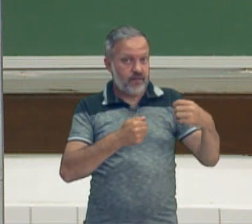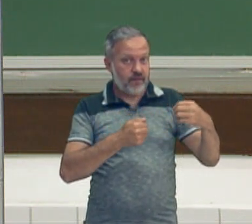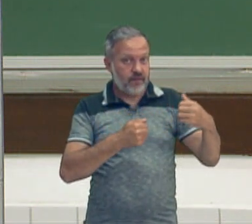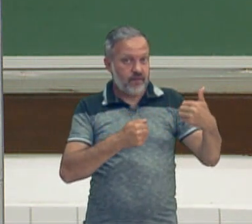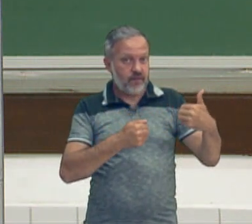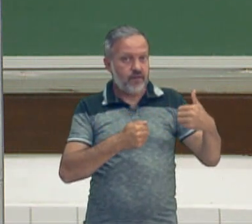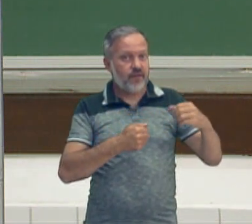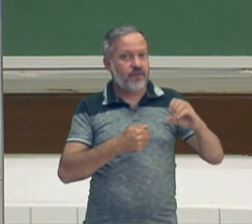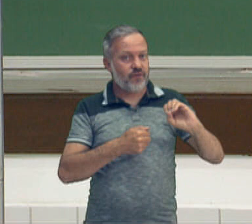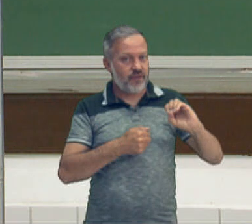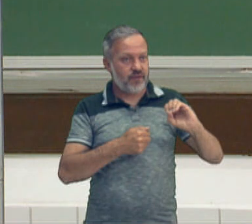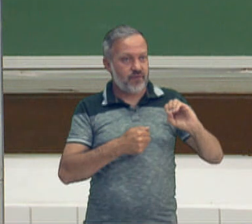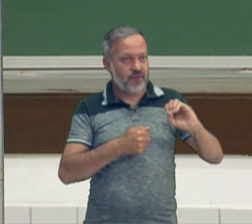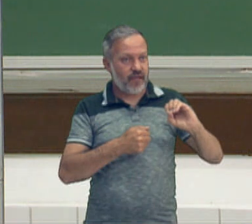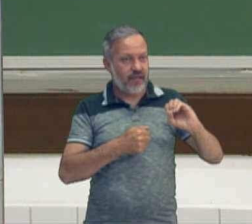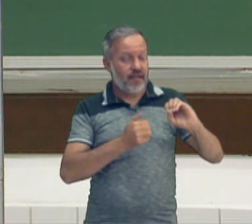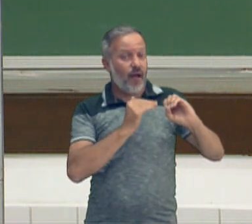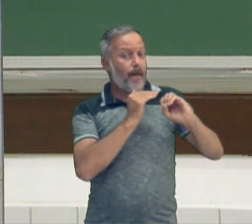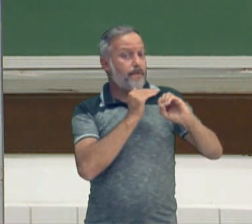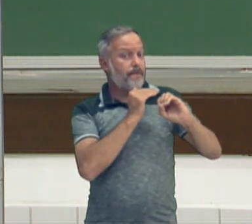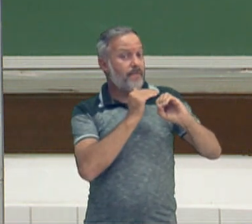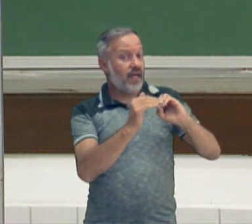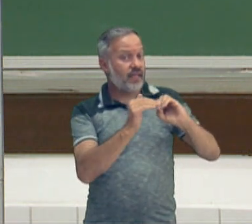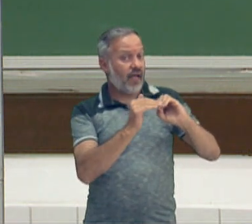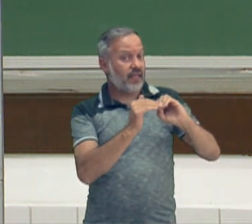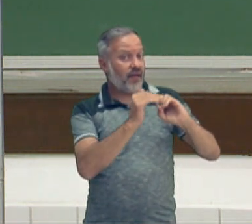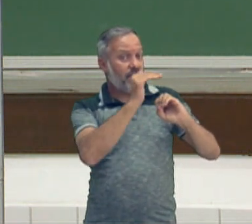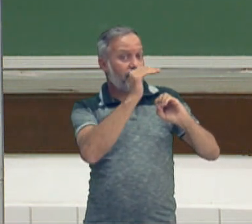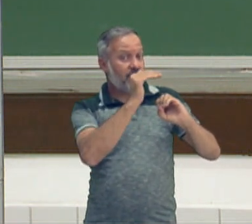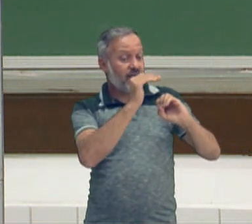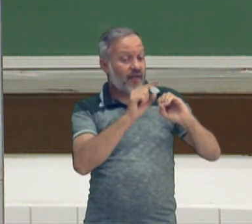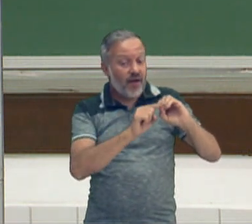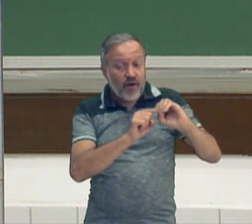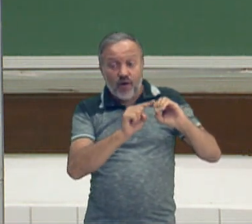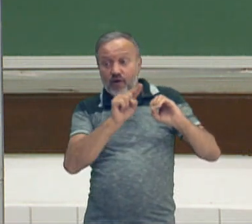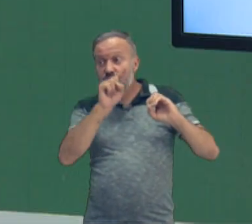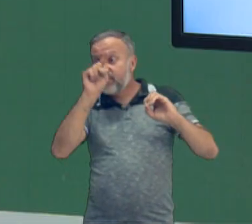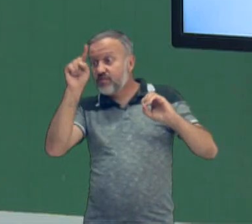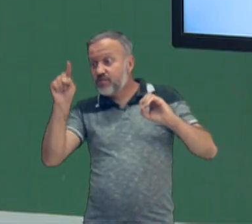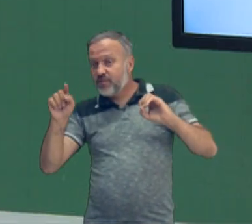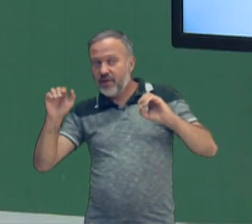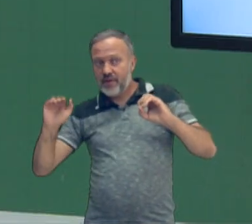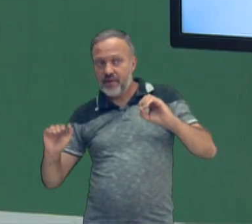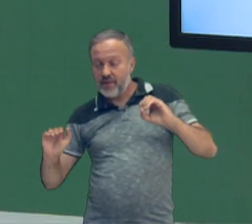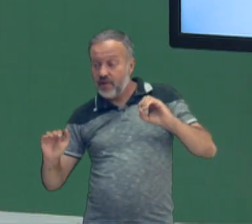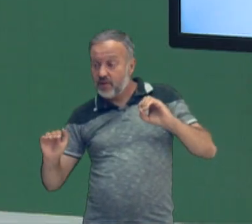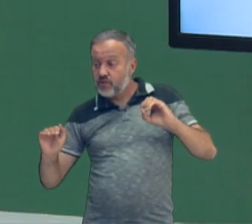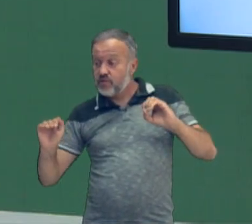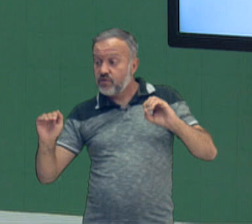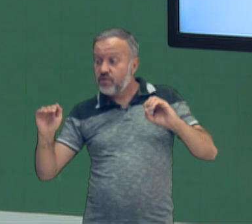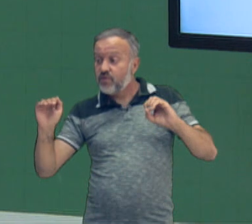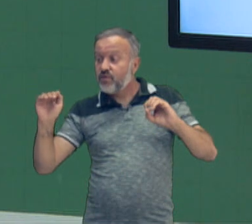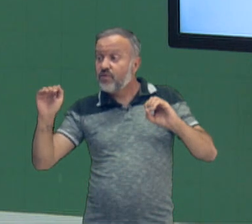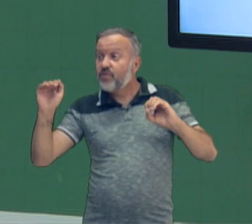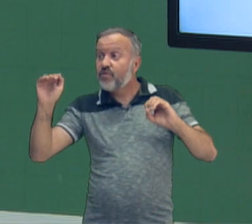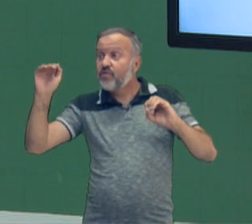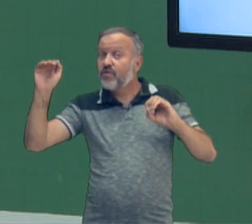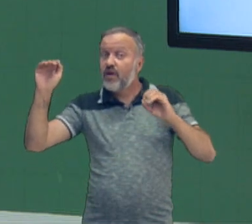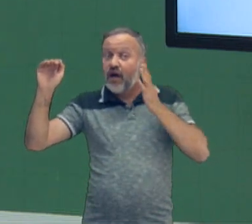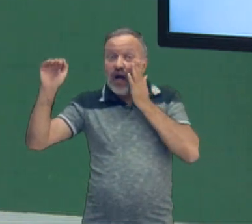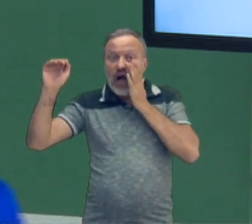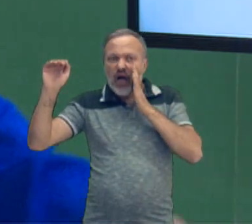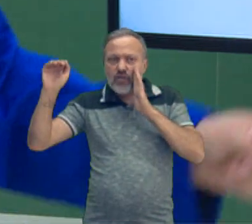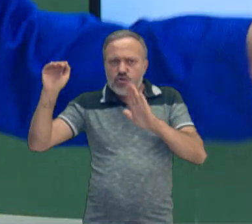dar um salto para 2010, que é o último aqui desse gráfico. Agora inverteu, ó. Inverteu drasticamente,